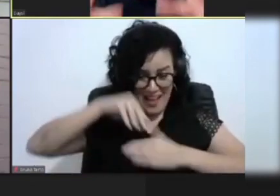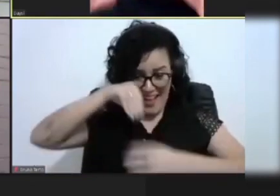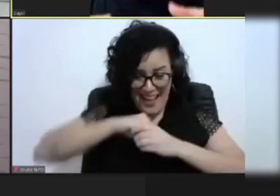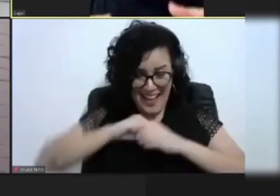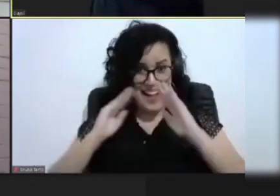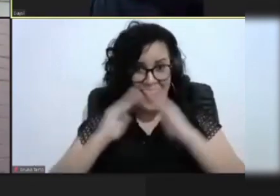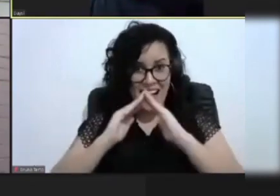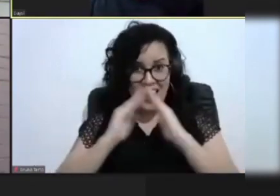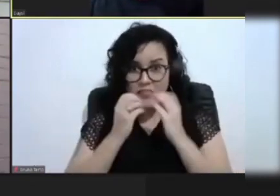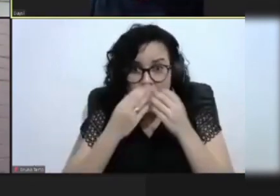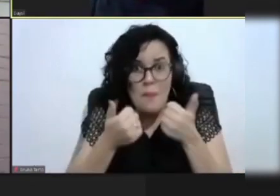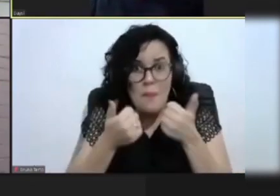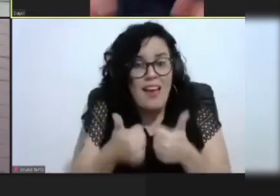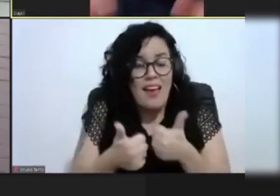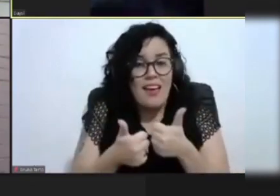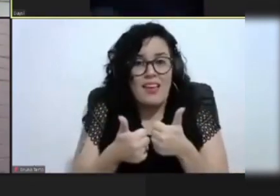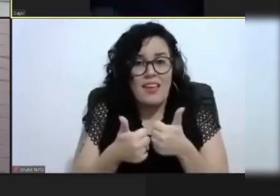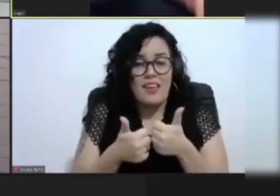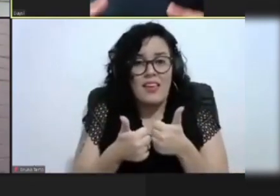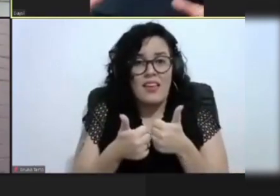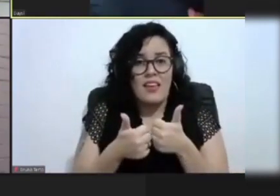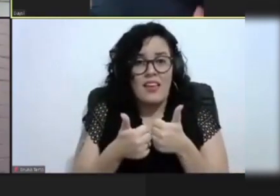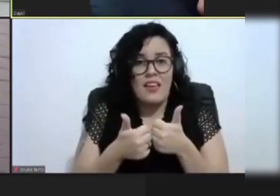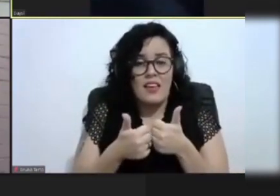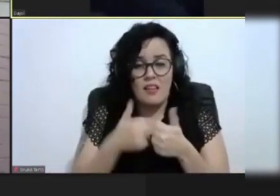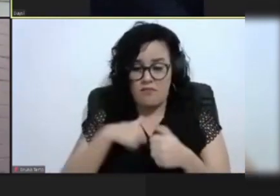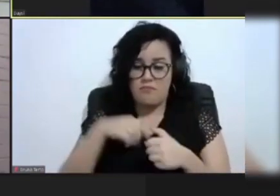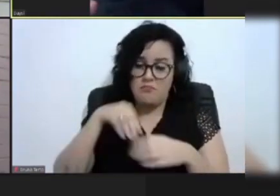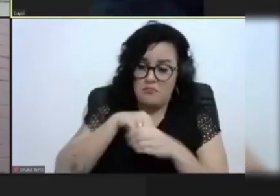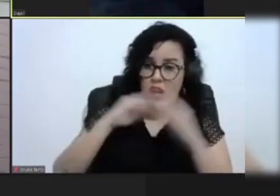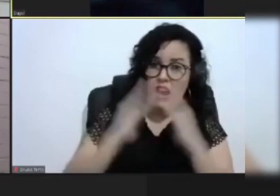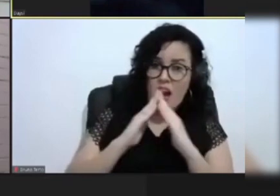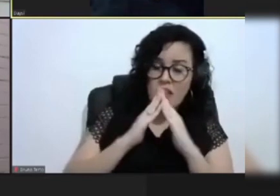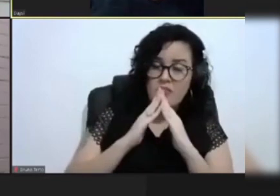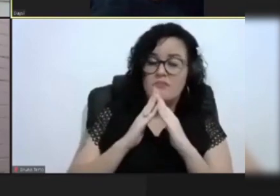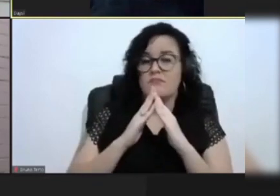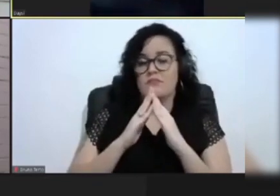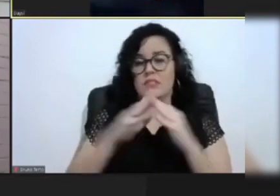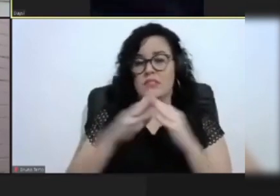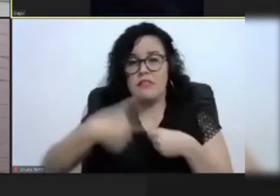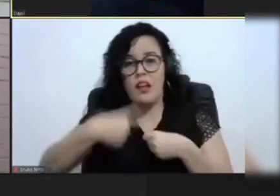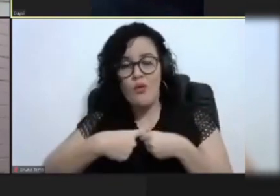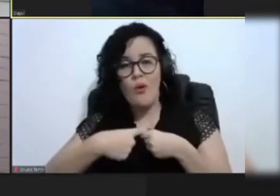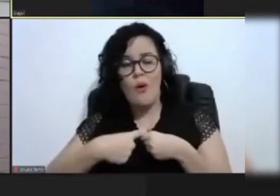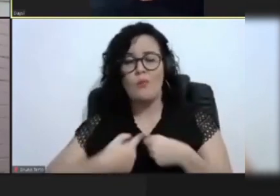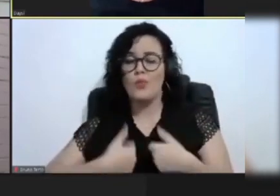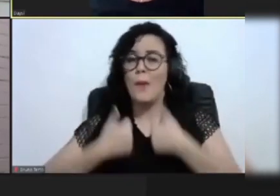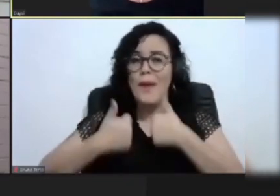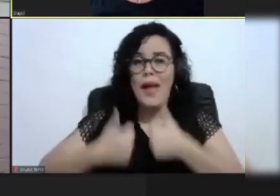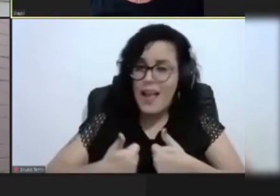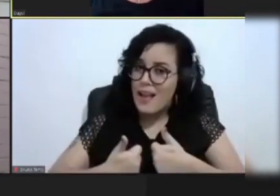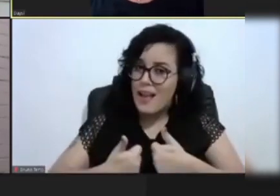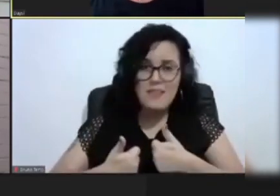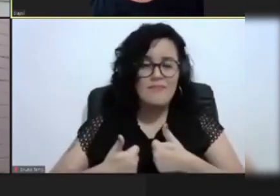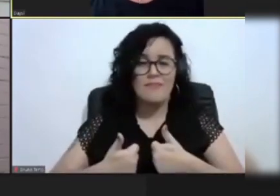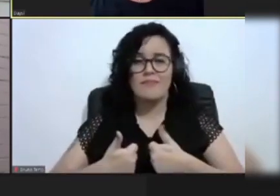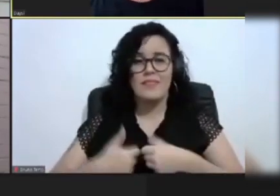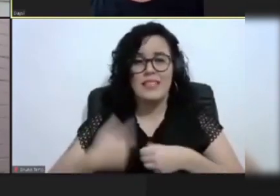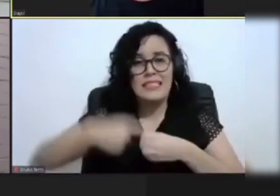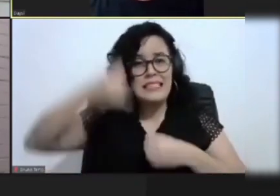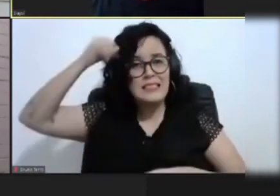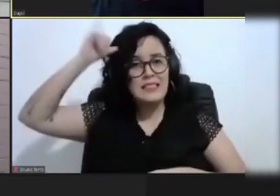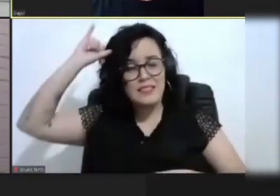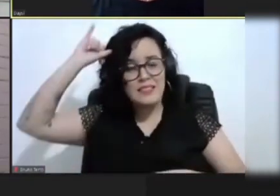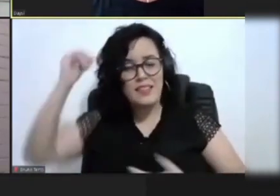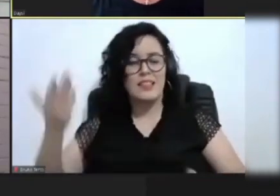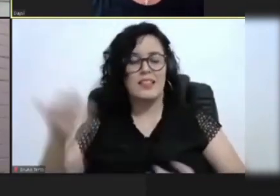cantinho, está bem, né? Estou num canto, estou aqui em Itupeva, no interior, num sítio, né,